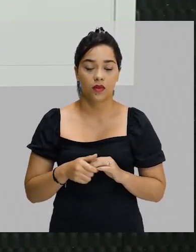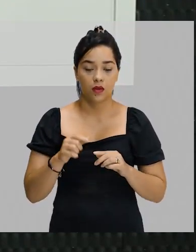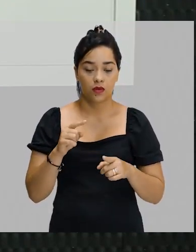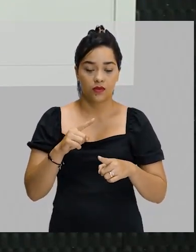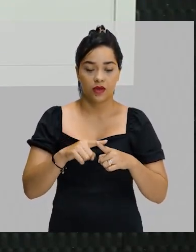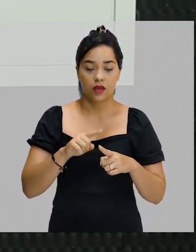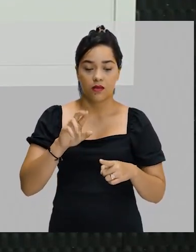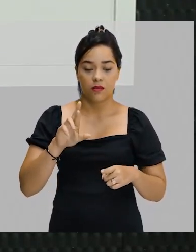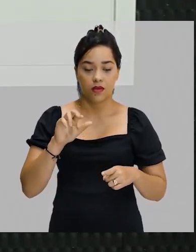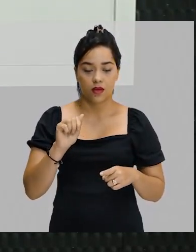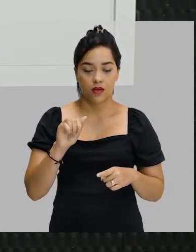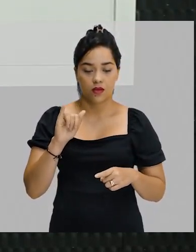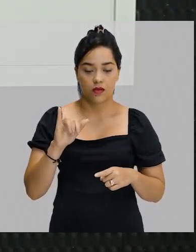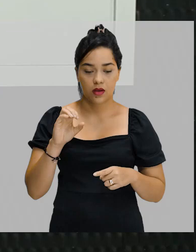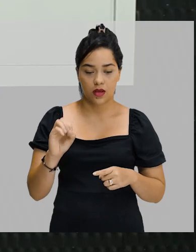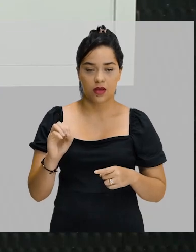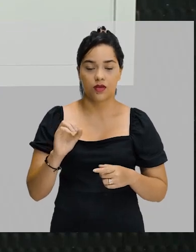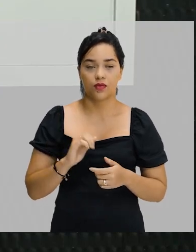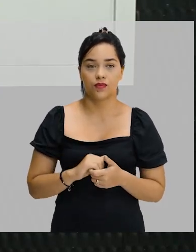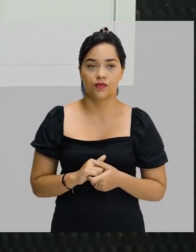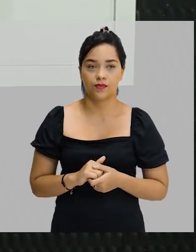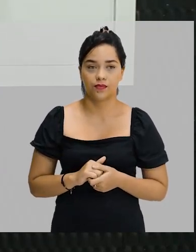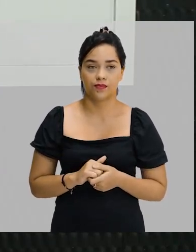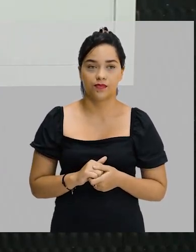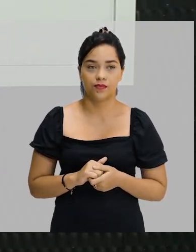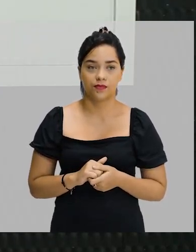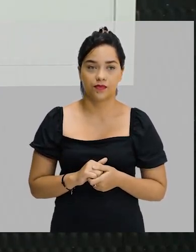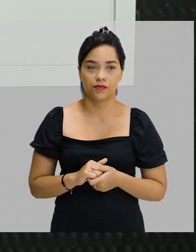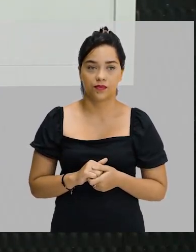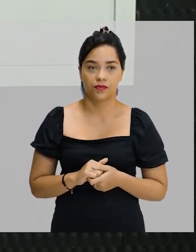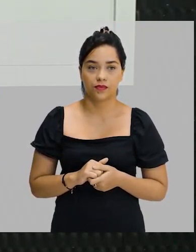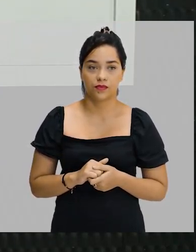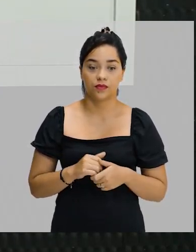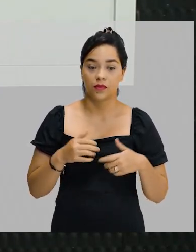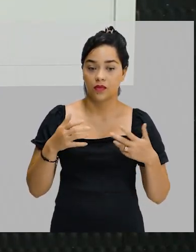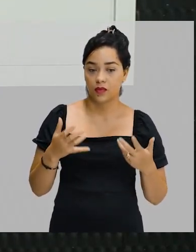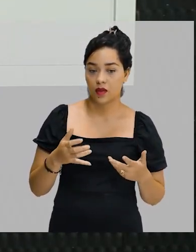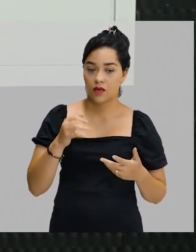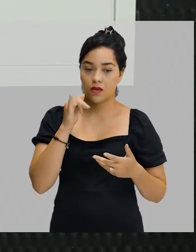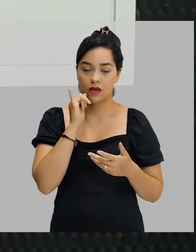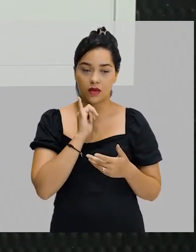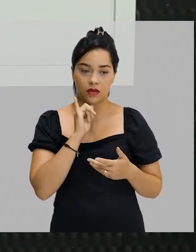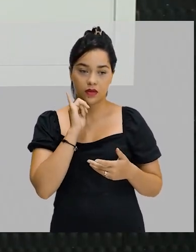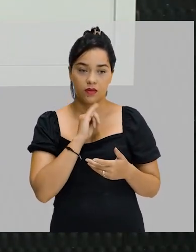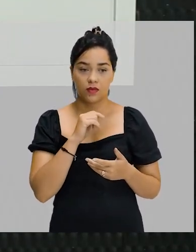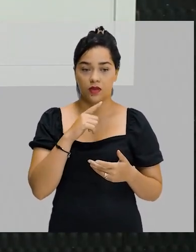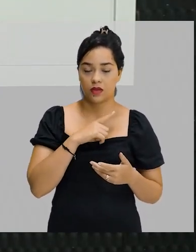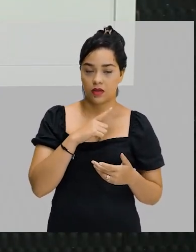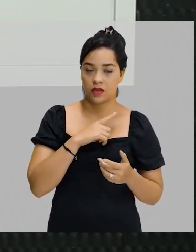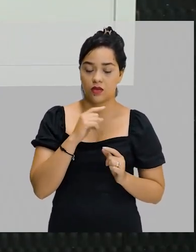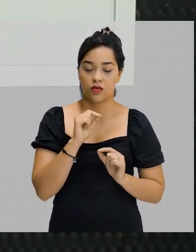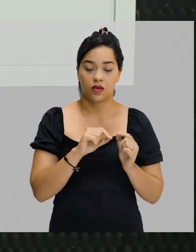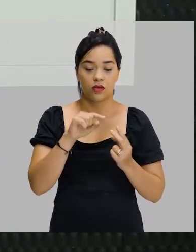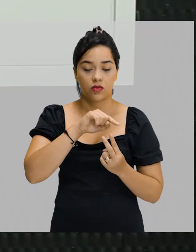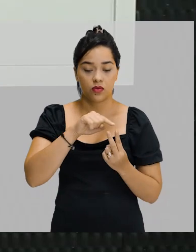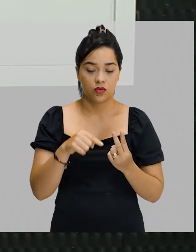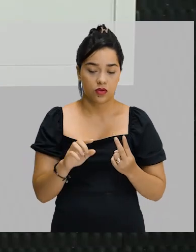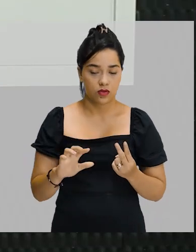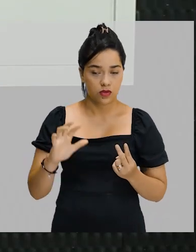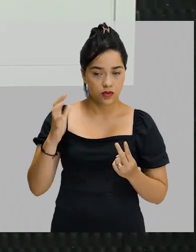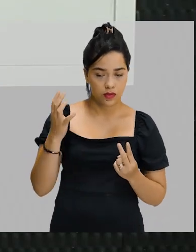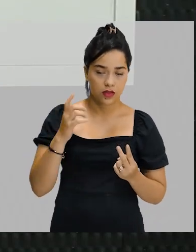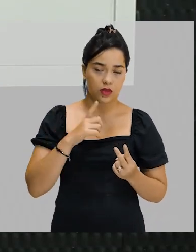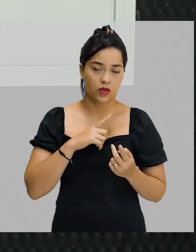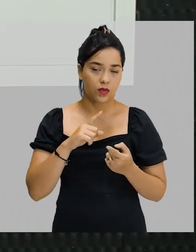multiplicado pelo raio, ok? Então aqui, por exemplo, nessa partícula, nós vamos ter as duas situações.